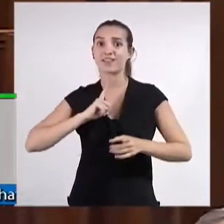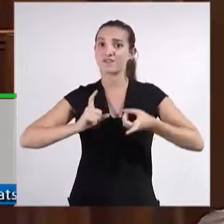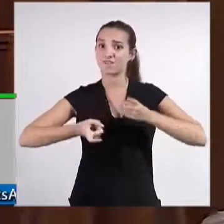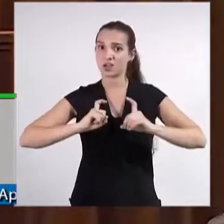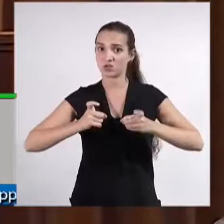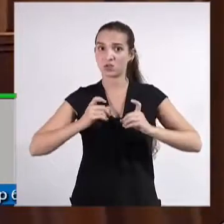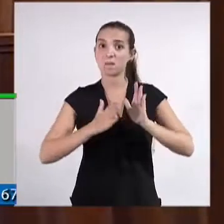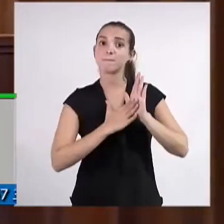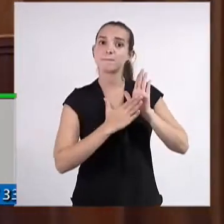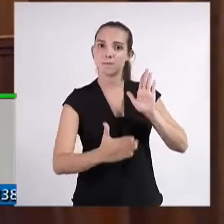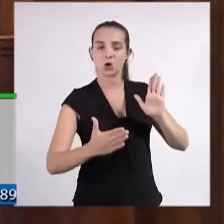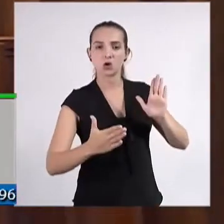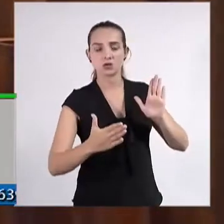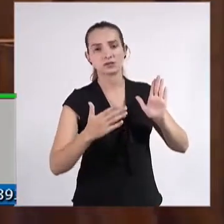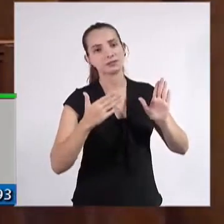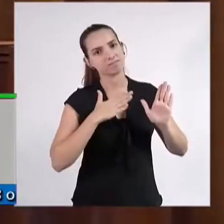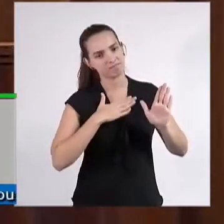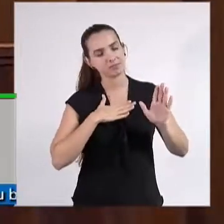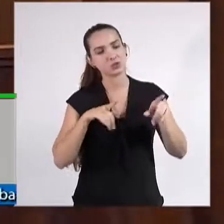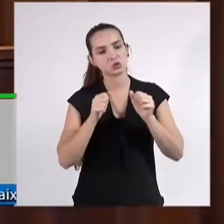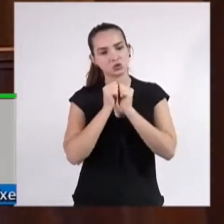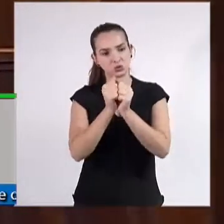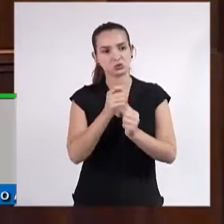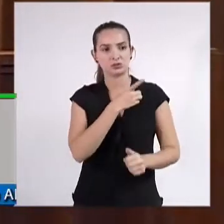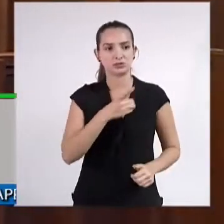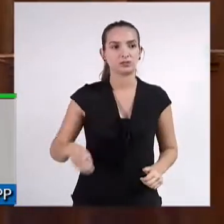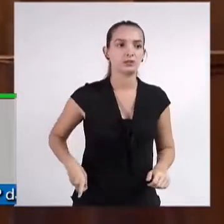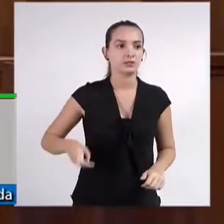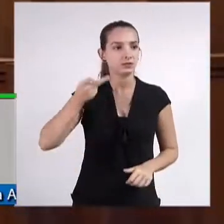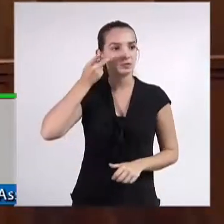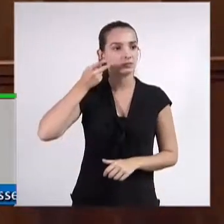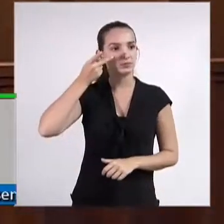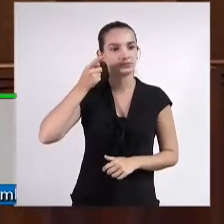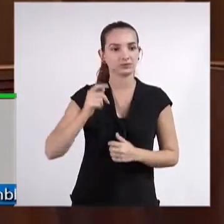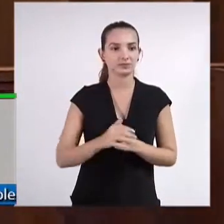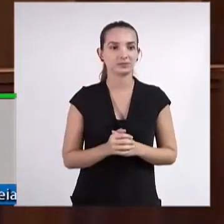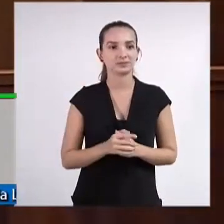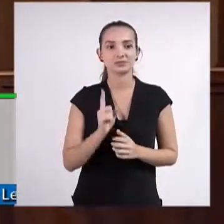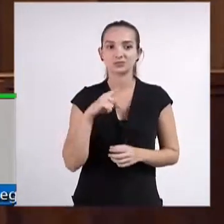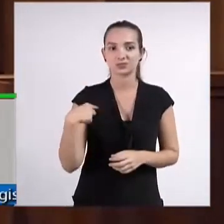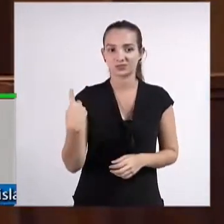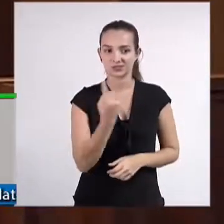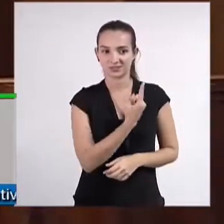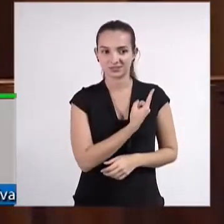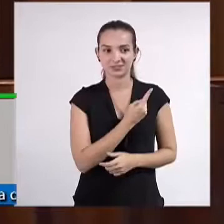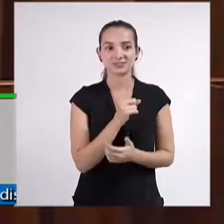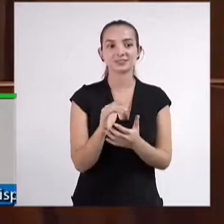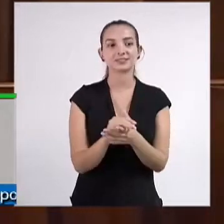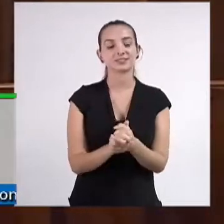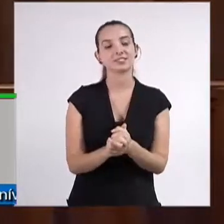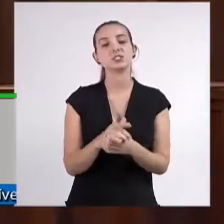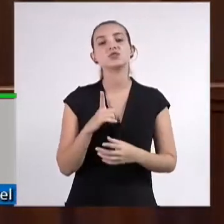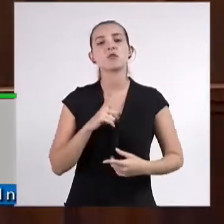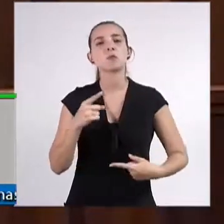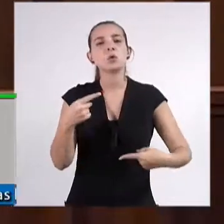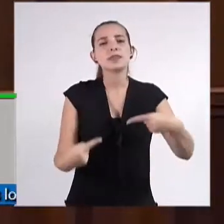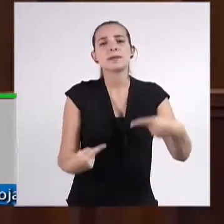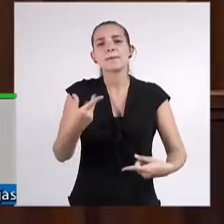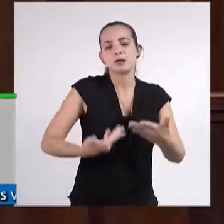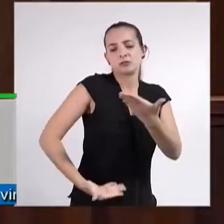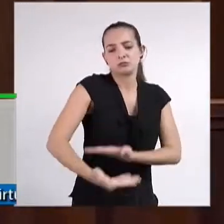proposta por mim e pelo deputado Pedro Kemp. Nós tivemos, creio eu, um